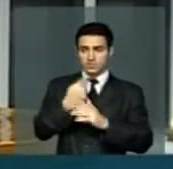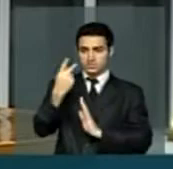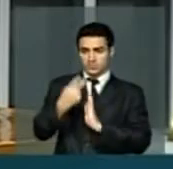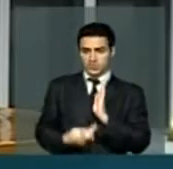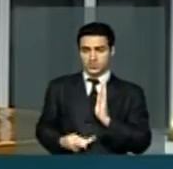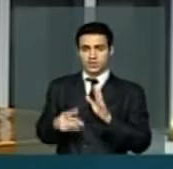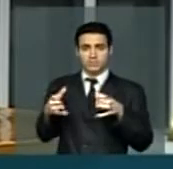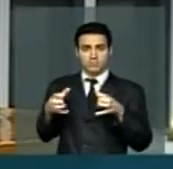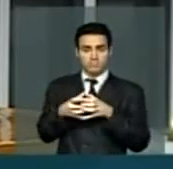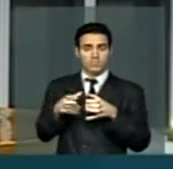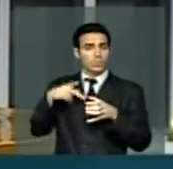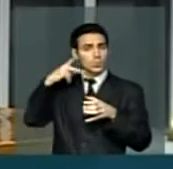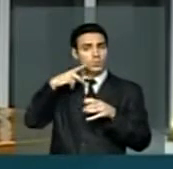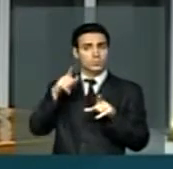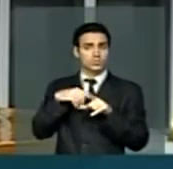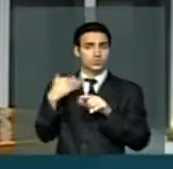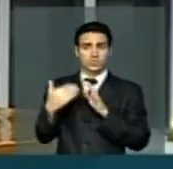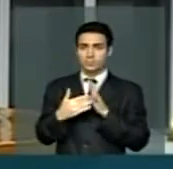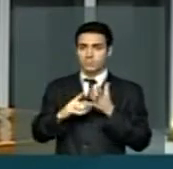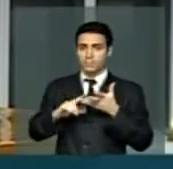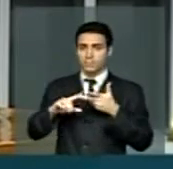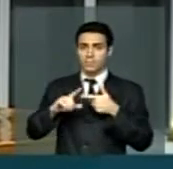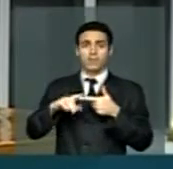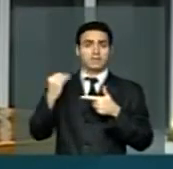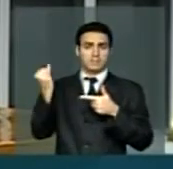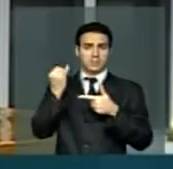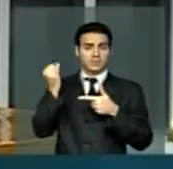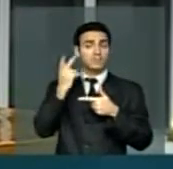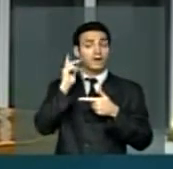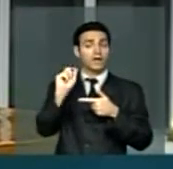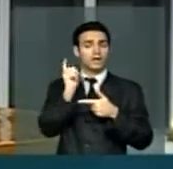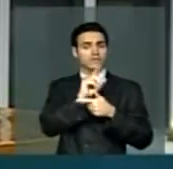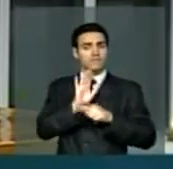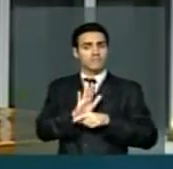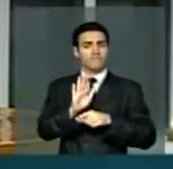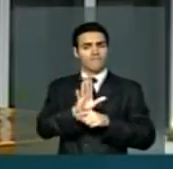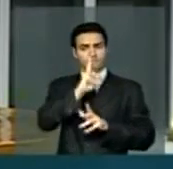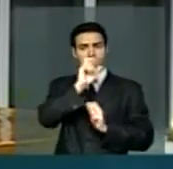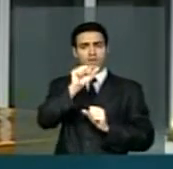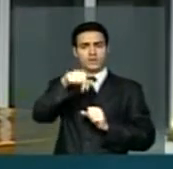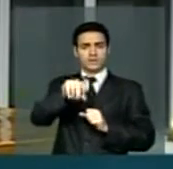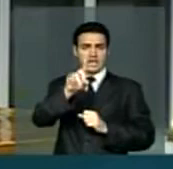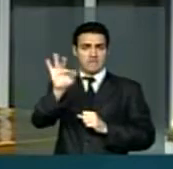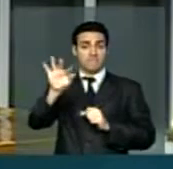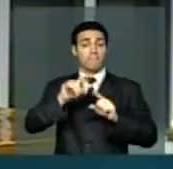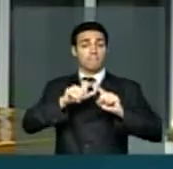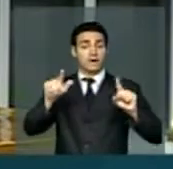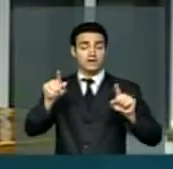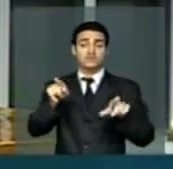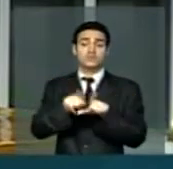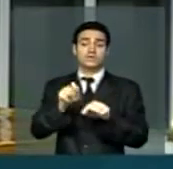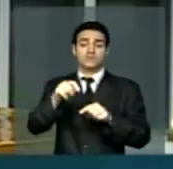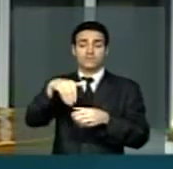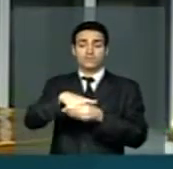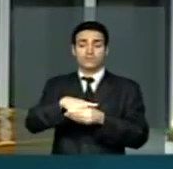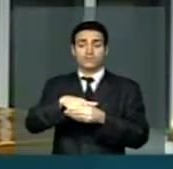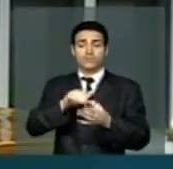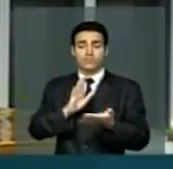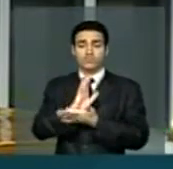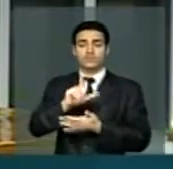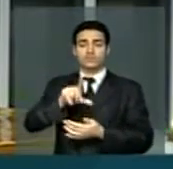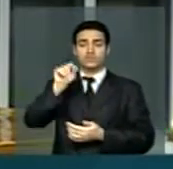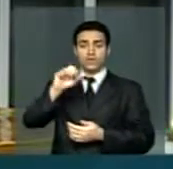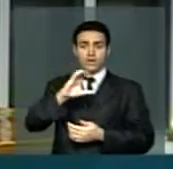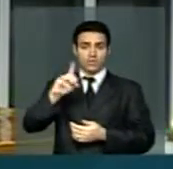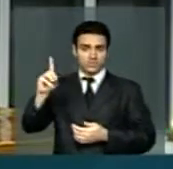de bancadas, todas elas importantes para que nós possamos fortalecer o Distrito Federal, mas elegermos o nosso